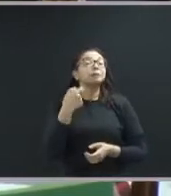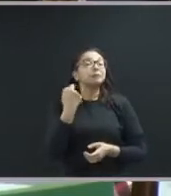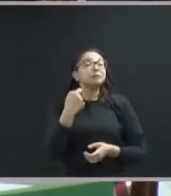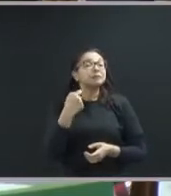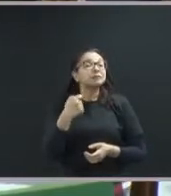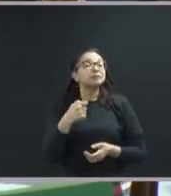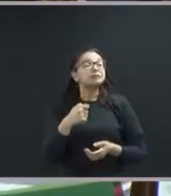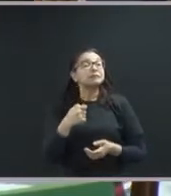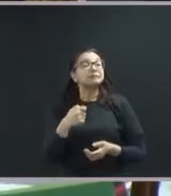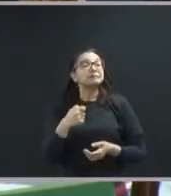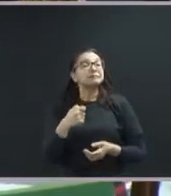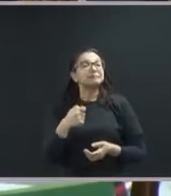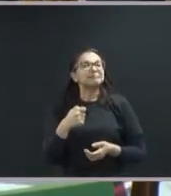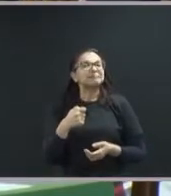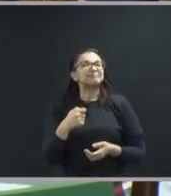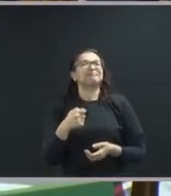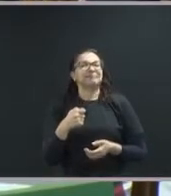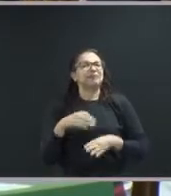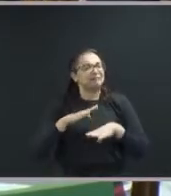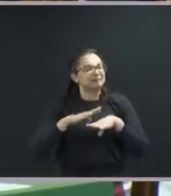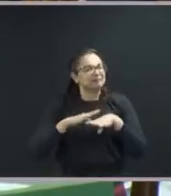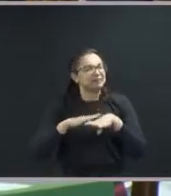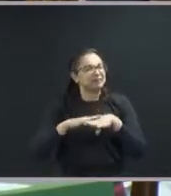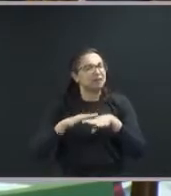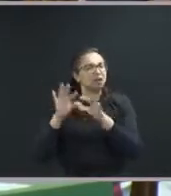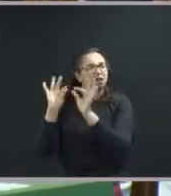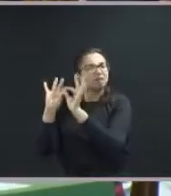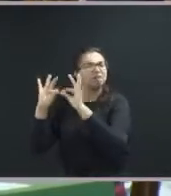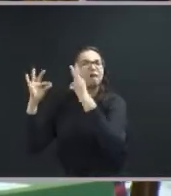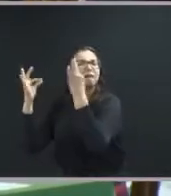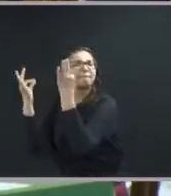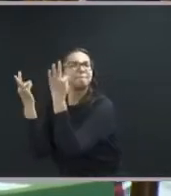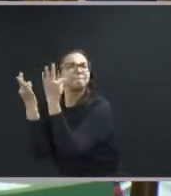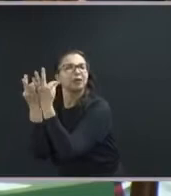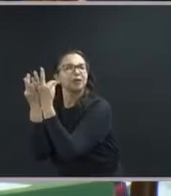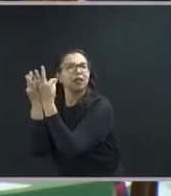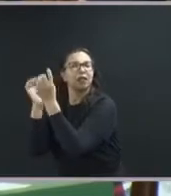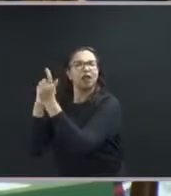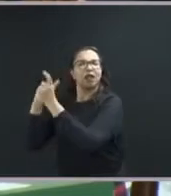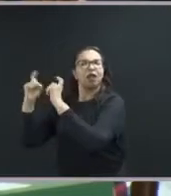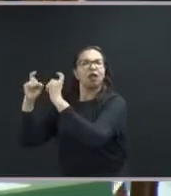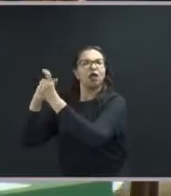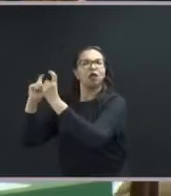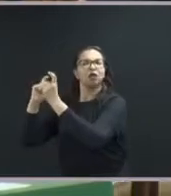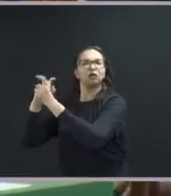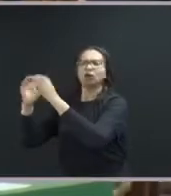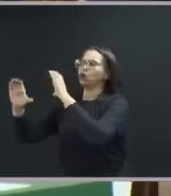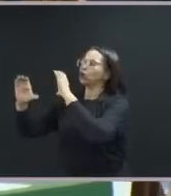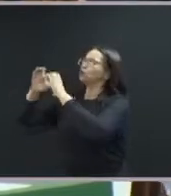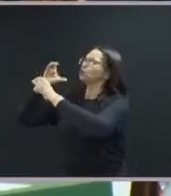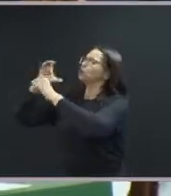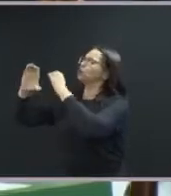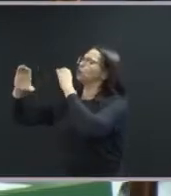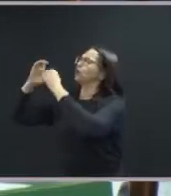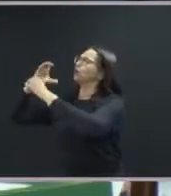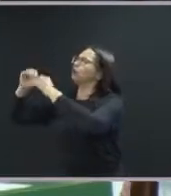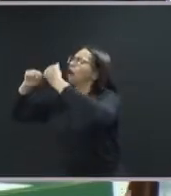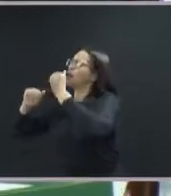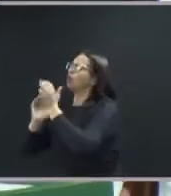tem doutrina, outro tem cântico espiritual. Se não tiver isso, chuta que é macumba.